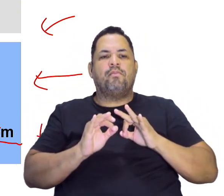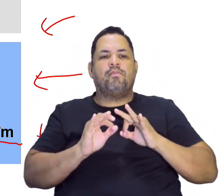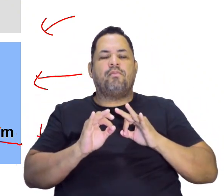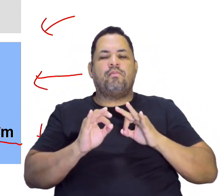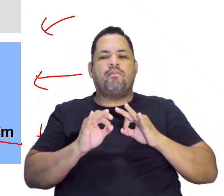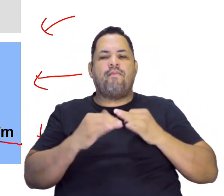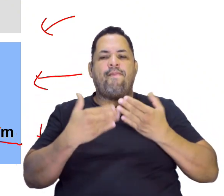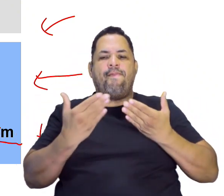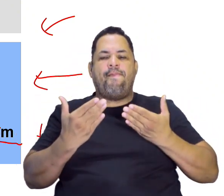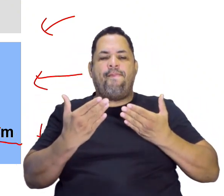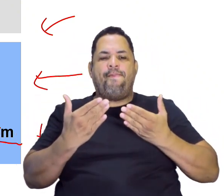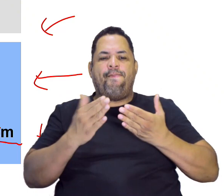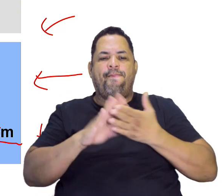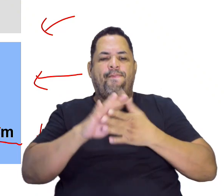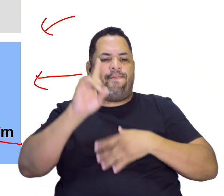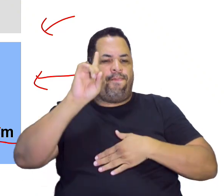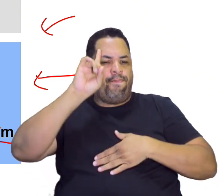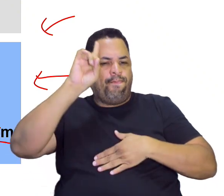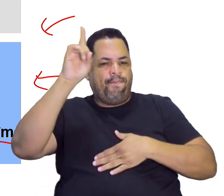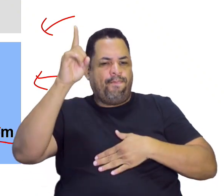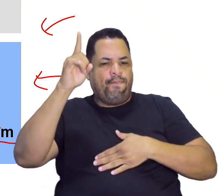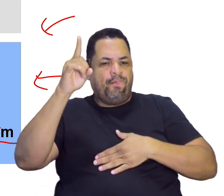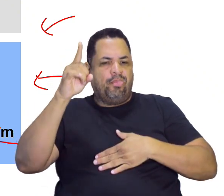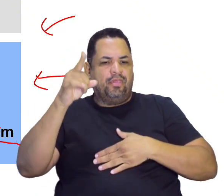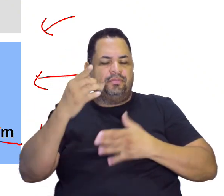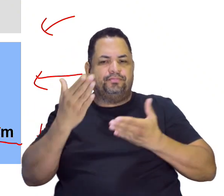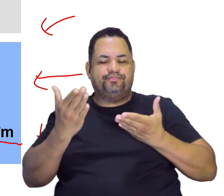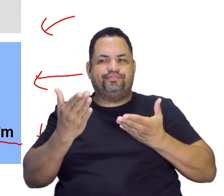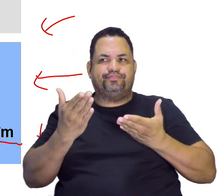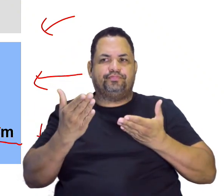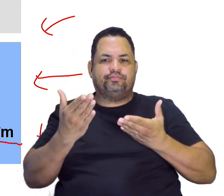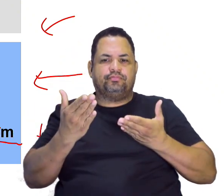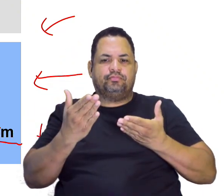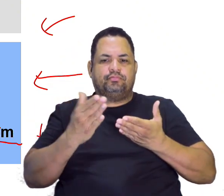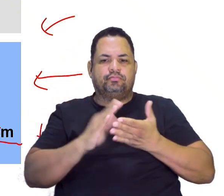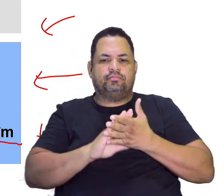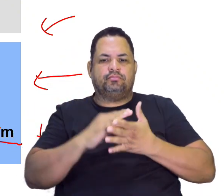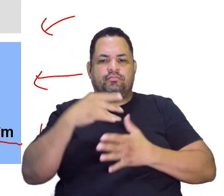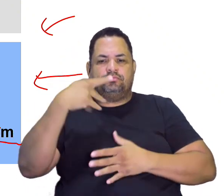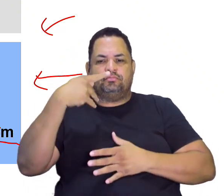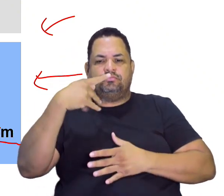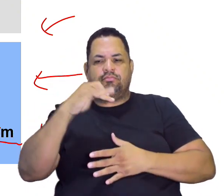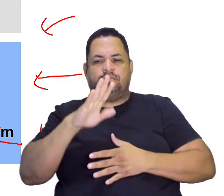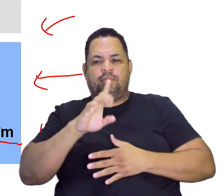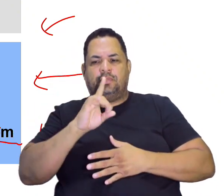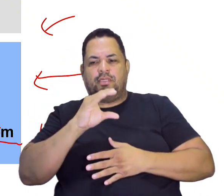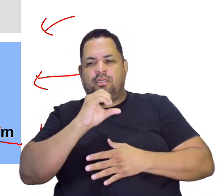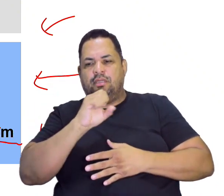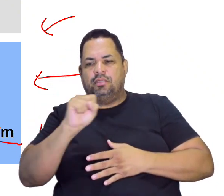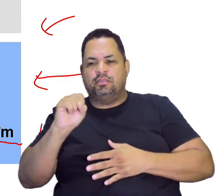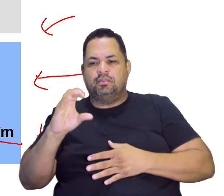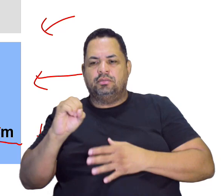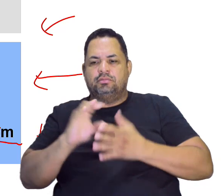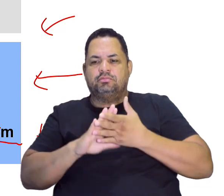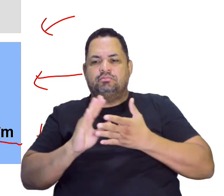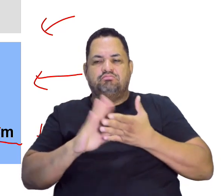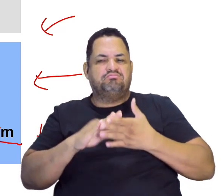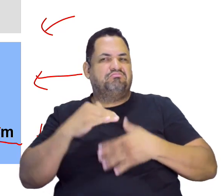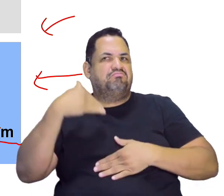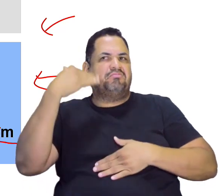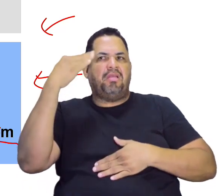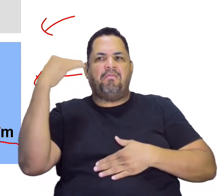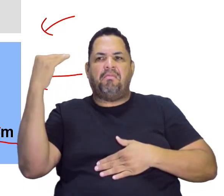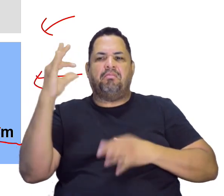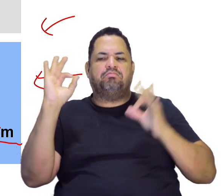sobre essa essa ideia de Olha tá Picasso é genial eh